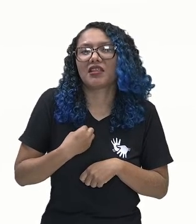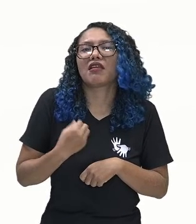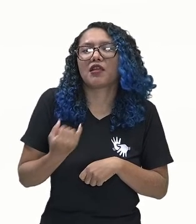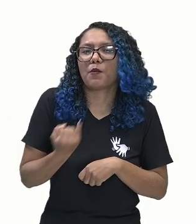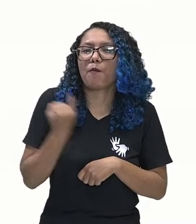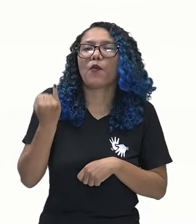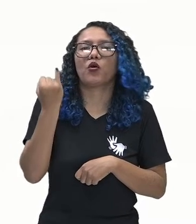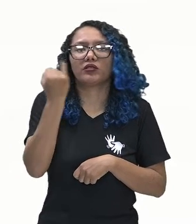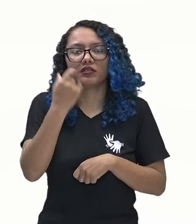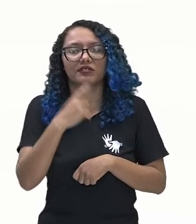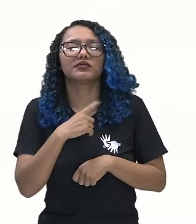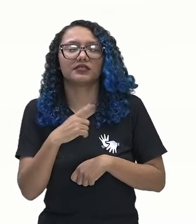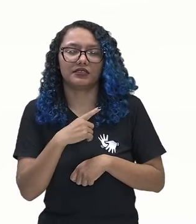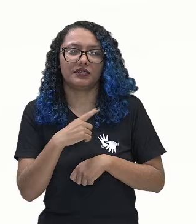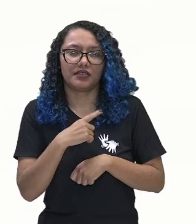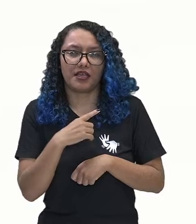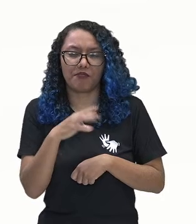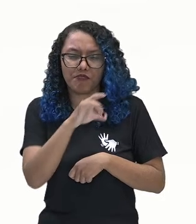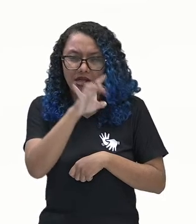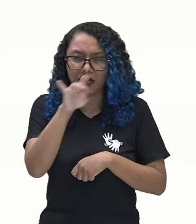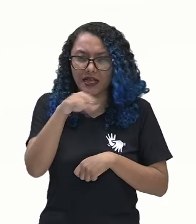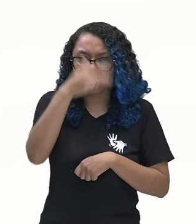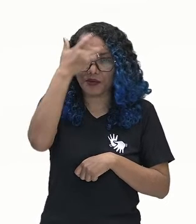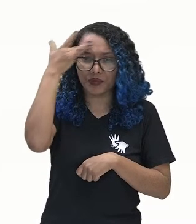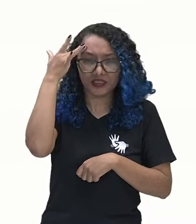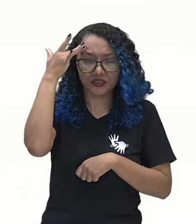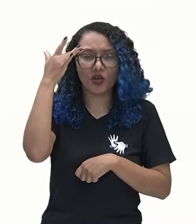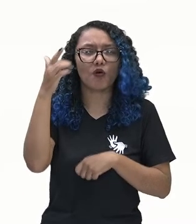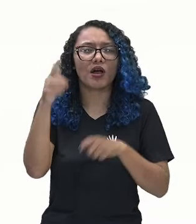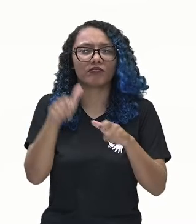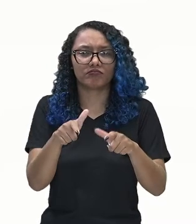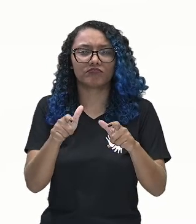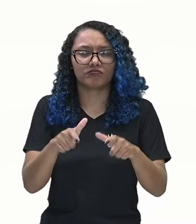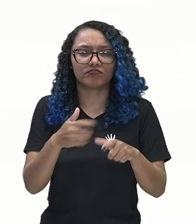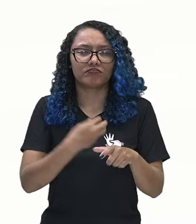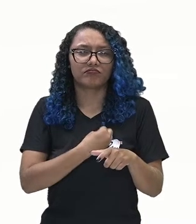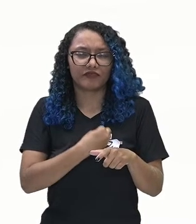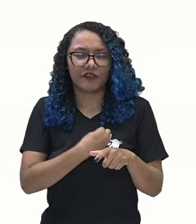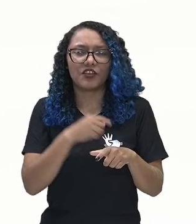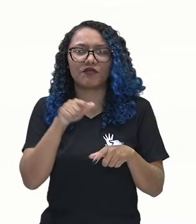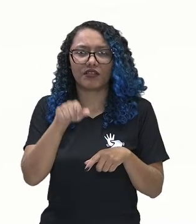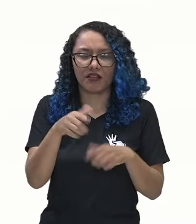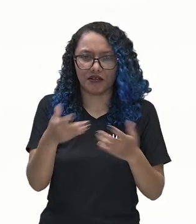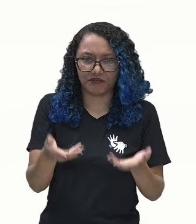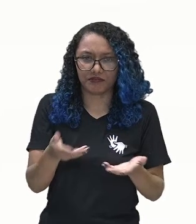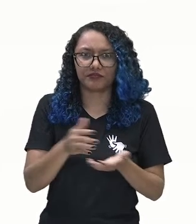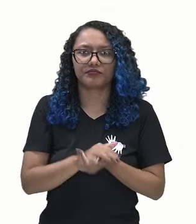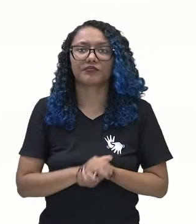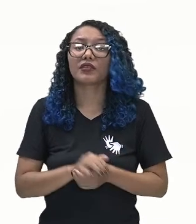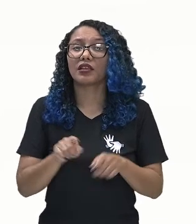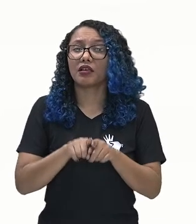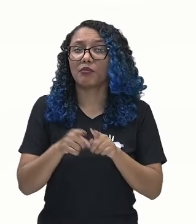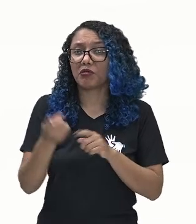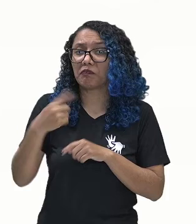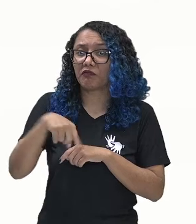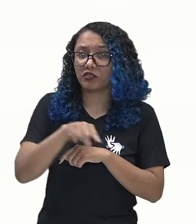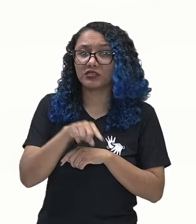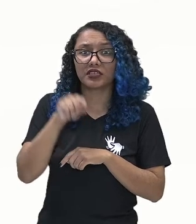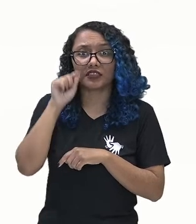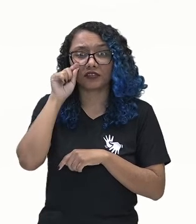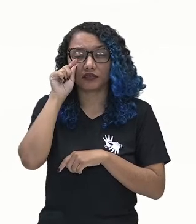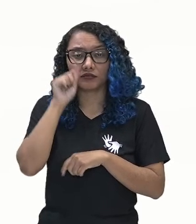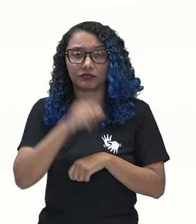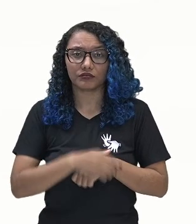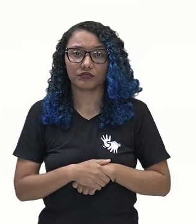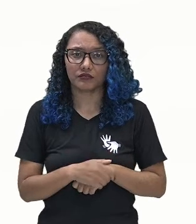e significado para cada um deles aí, como vocês podem observar, né? E também para cada um de vocês, nos lugares aí